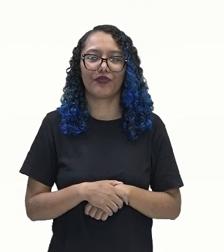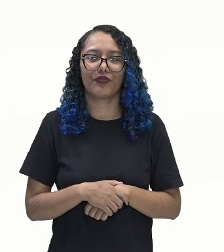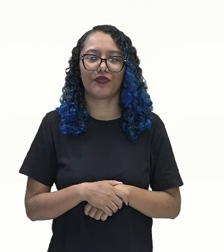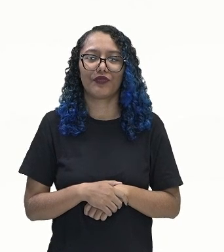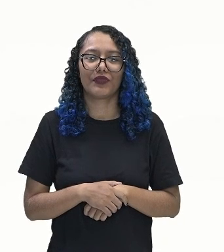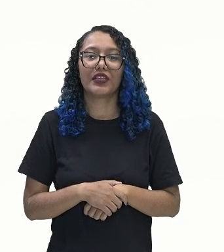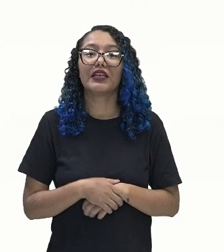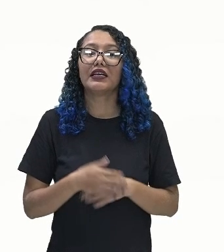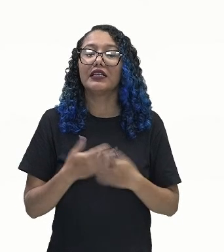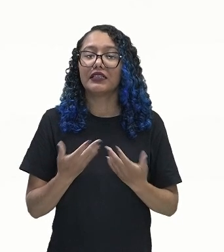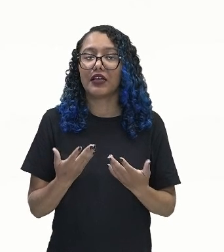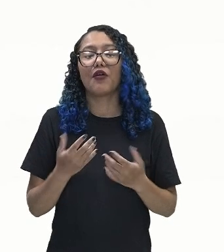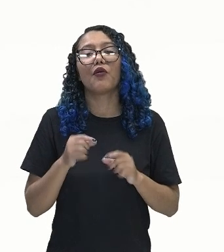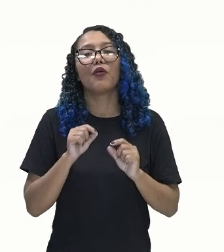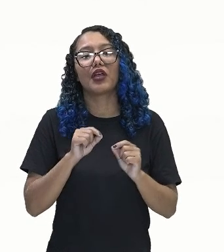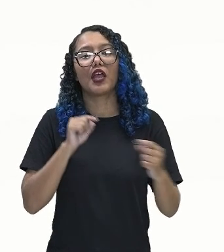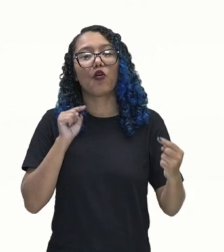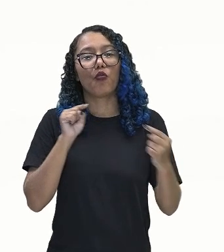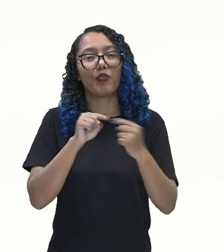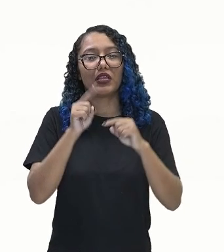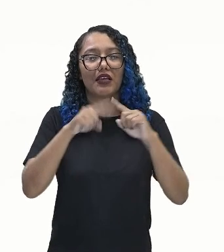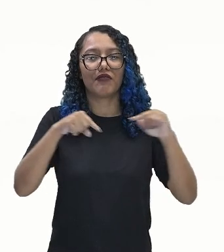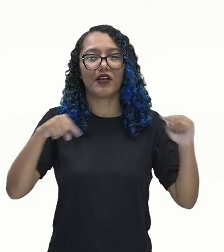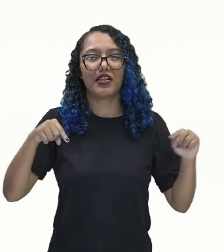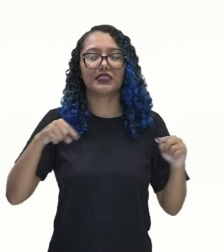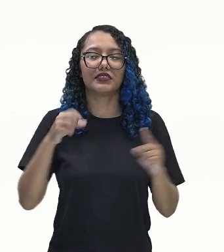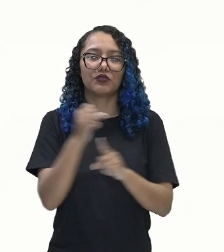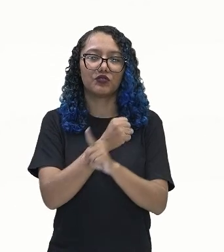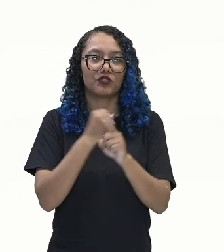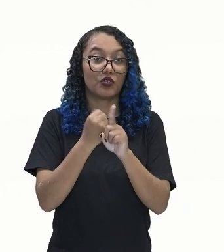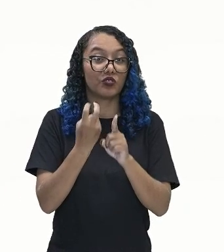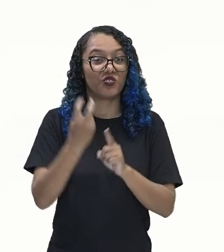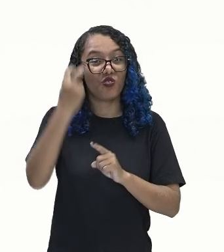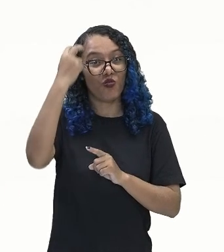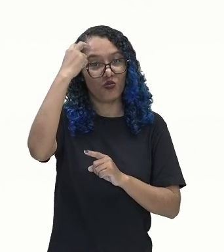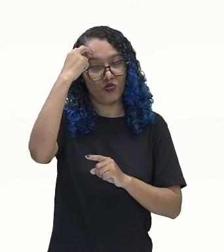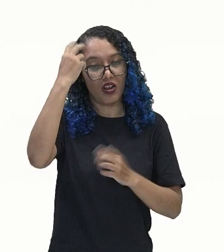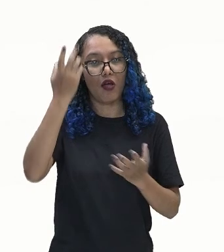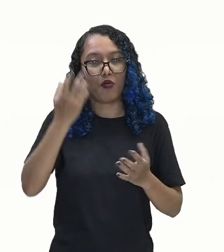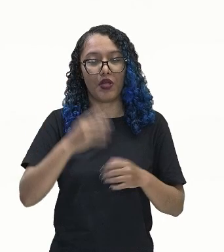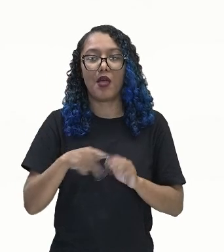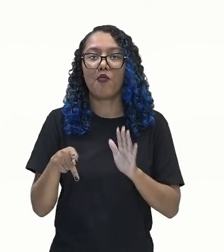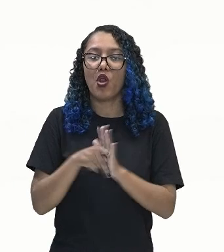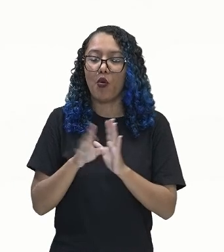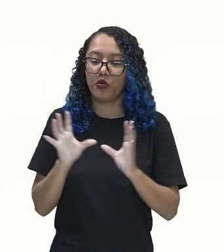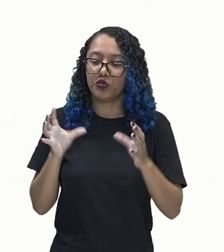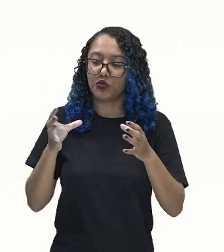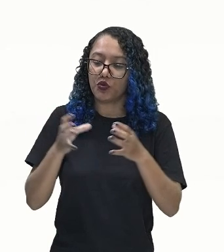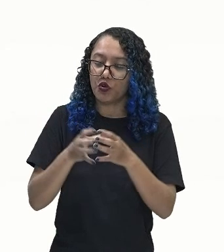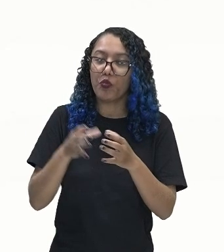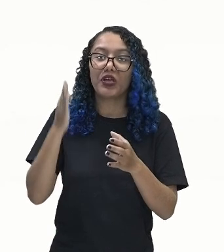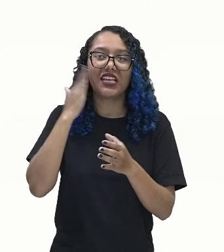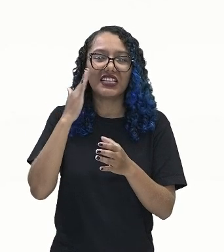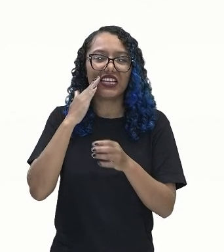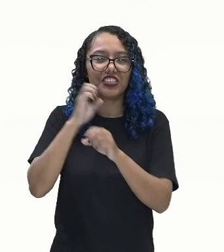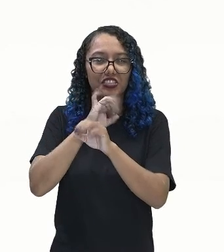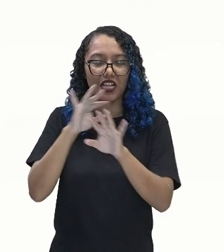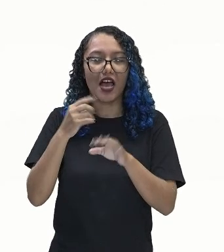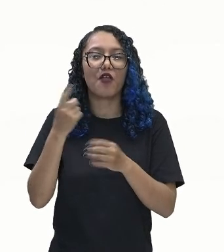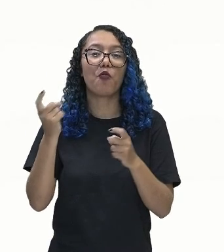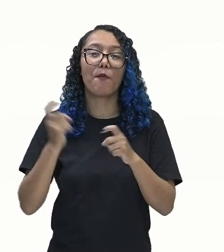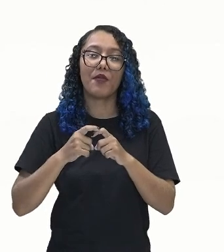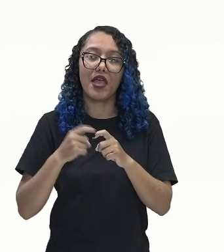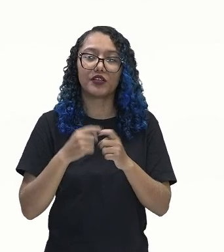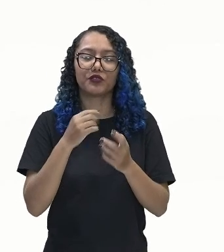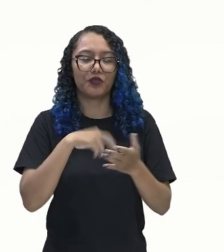uma variação sociocultural. Pessoas destinadas que sabem ler. O meu médico vai ler e vai dizer, não, mulher,